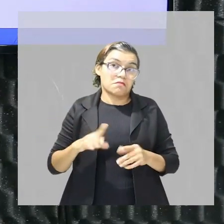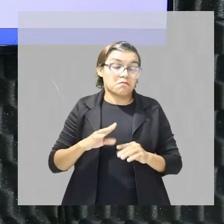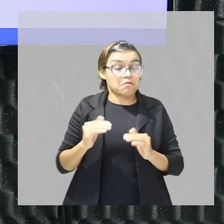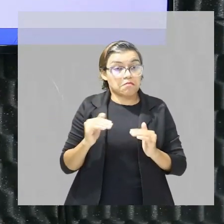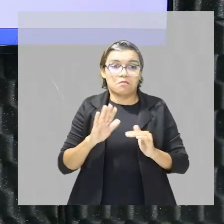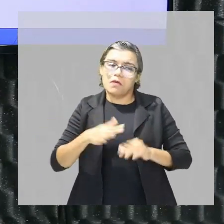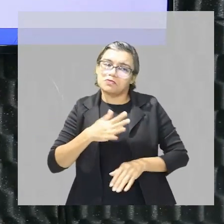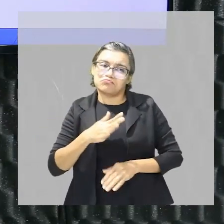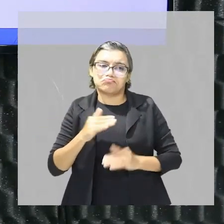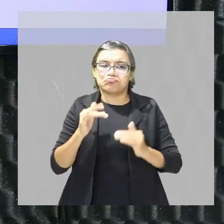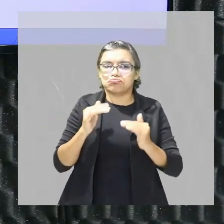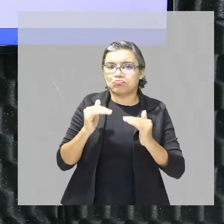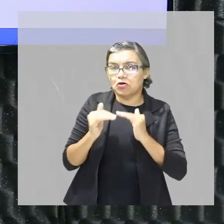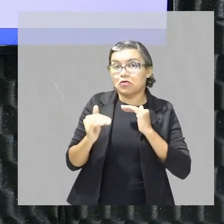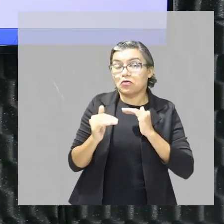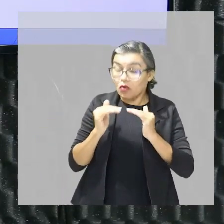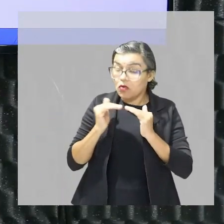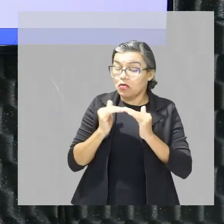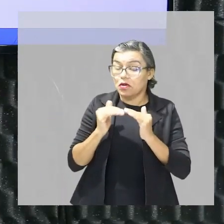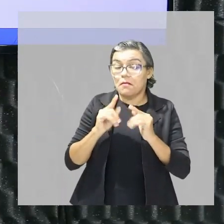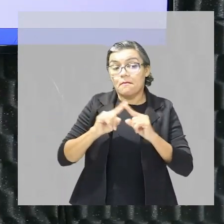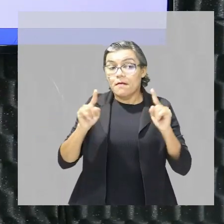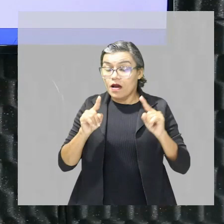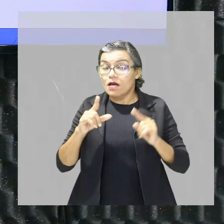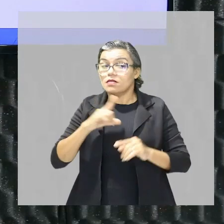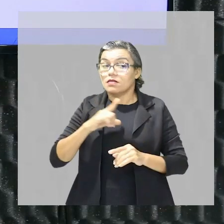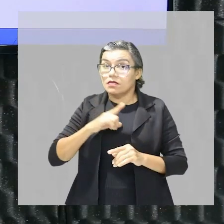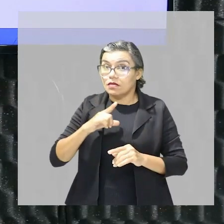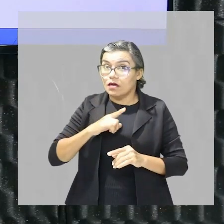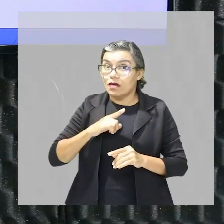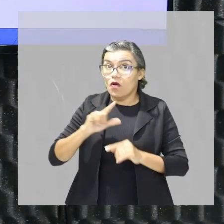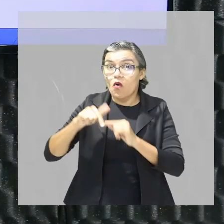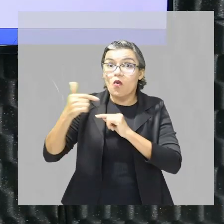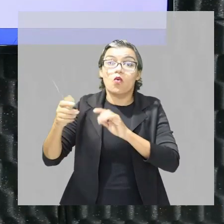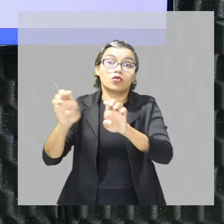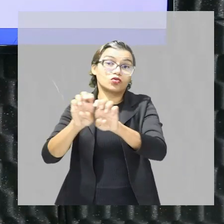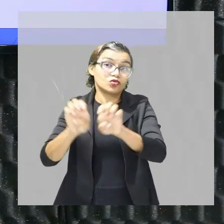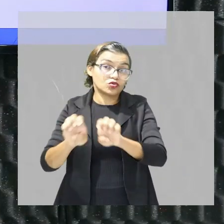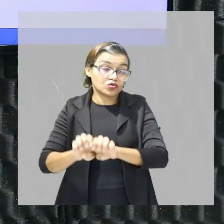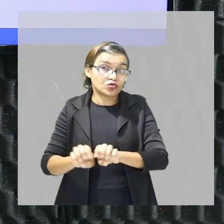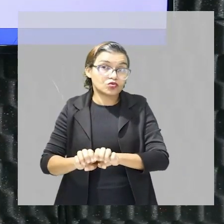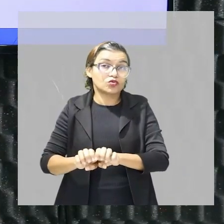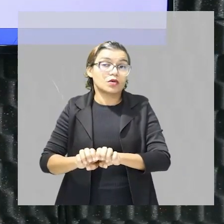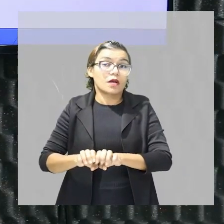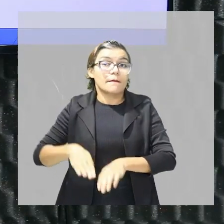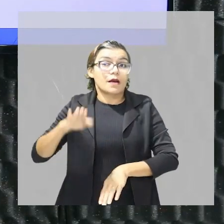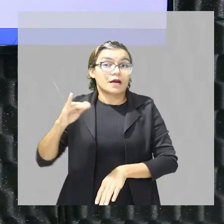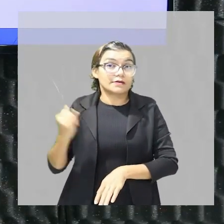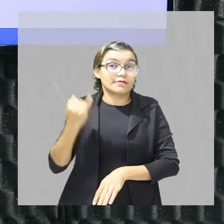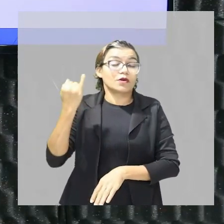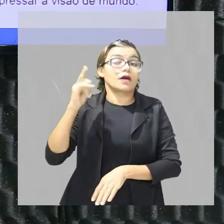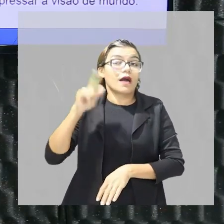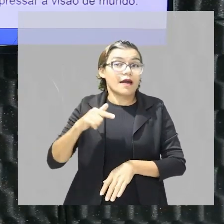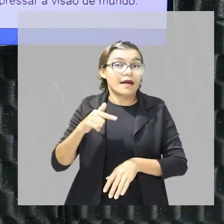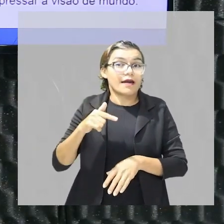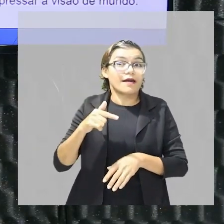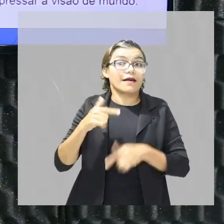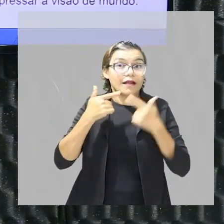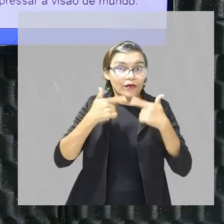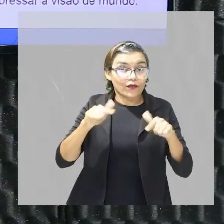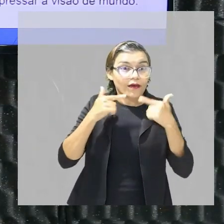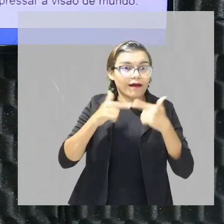necessariamente nós temos a estrutura desse veículo que é mais importante no caso aí seria a linguagem